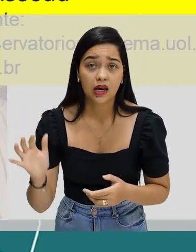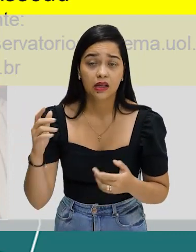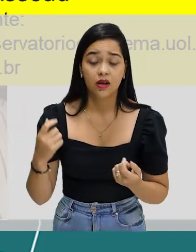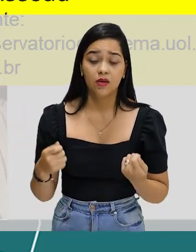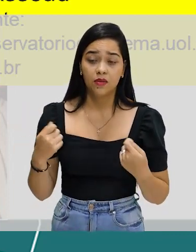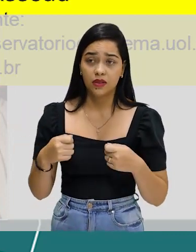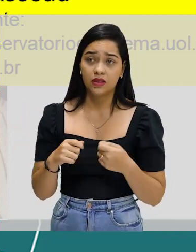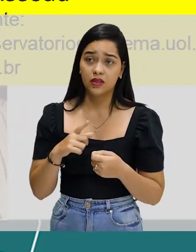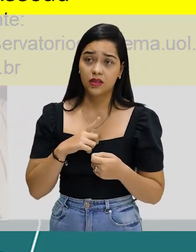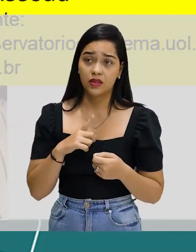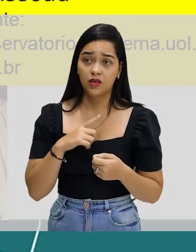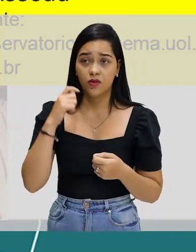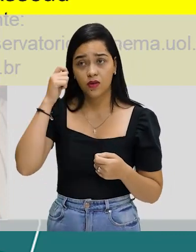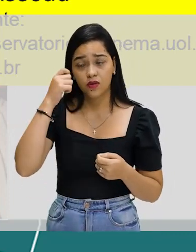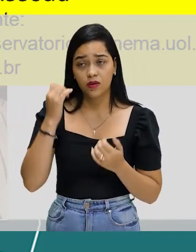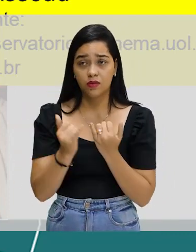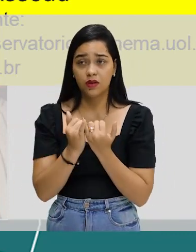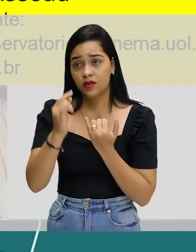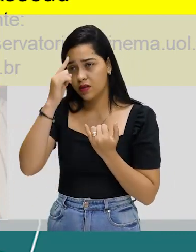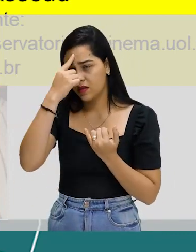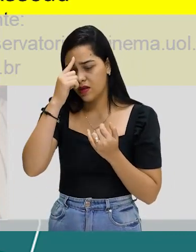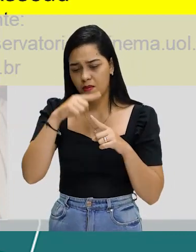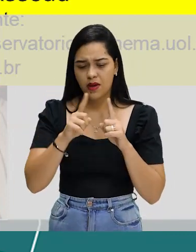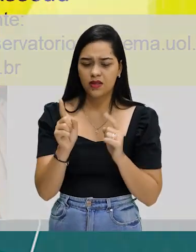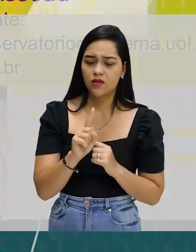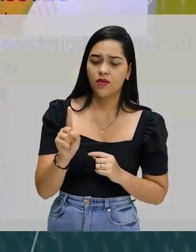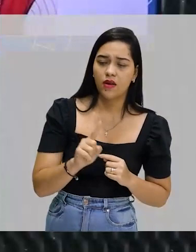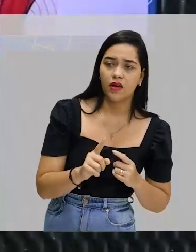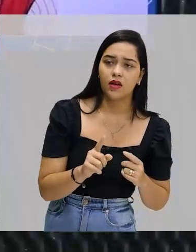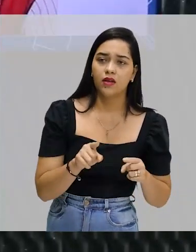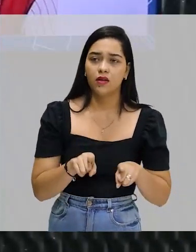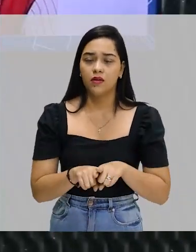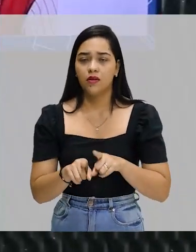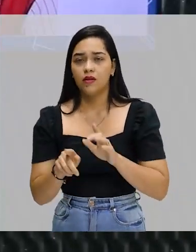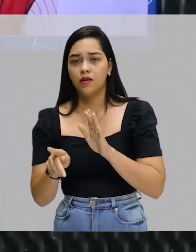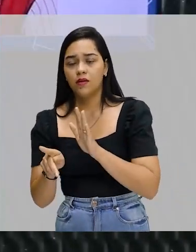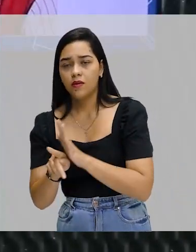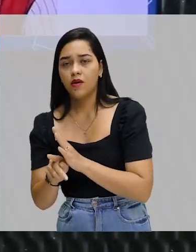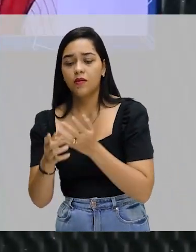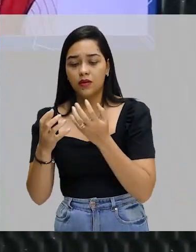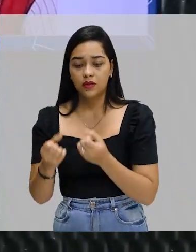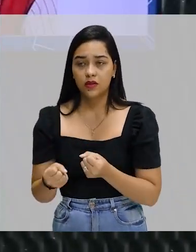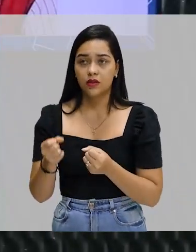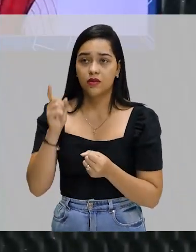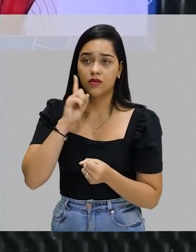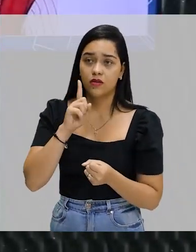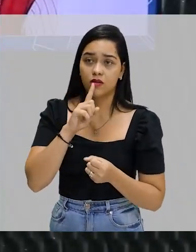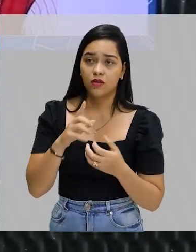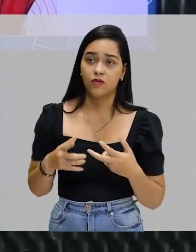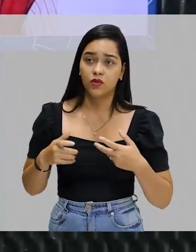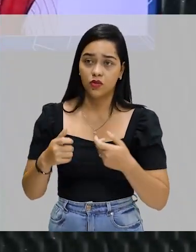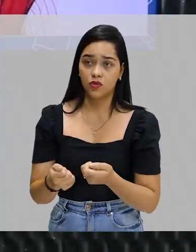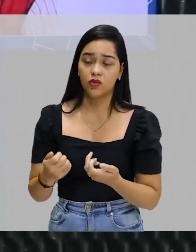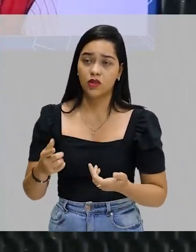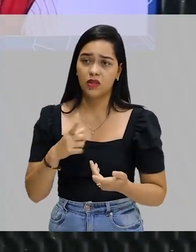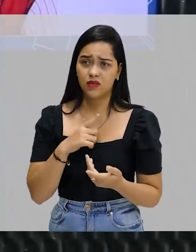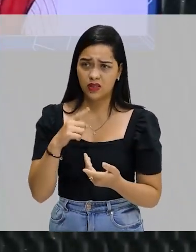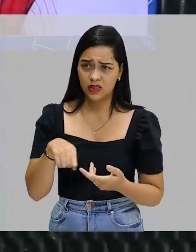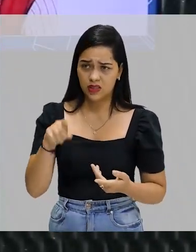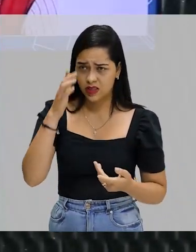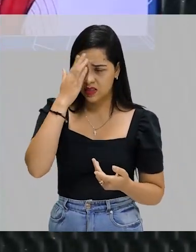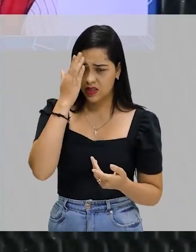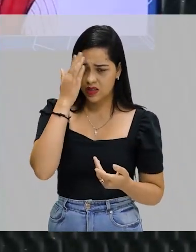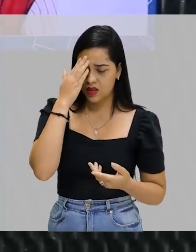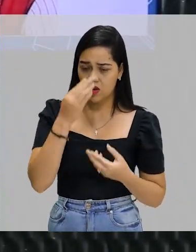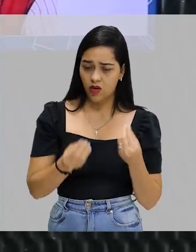tem que ter um ator que pareça indiano, mas não pareça indiano, um ator que seja indiano, mas seja aceito pelos americanos, por todas as. Vocês estão entendendo de